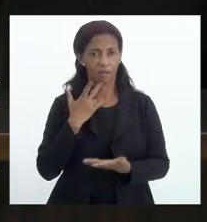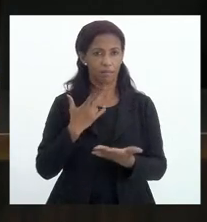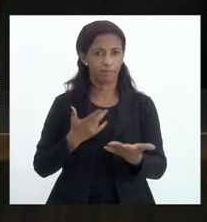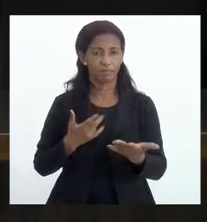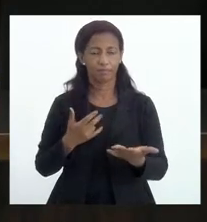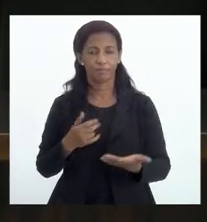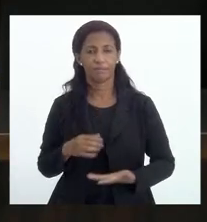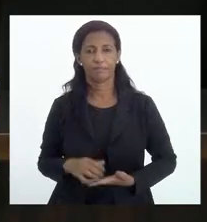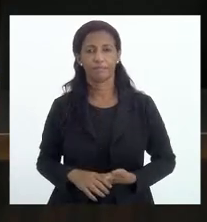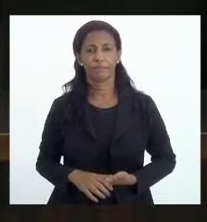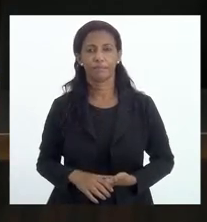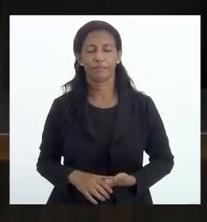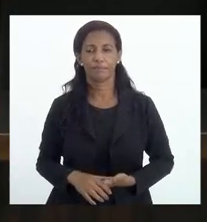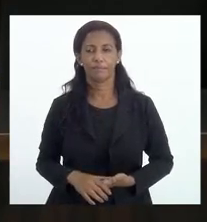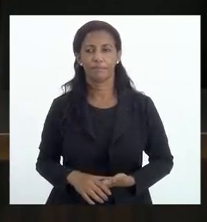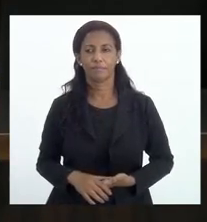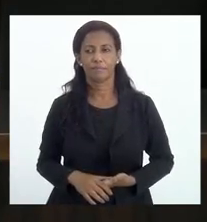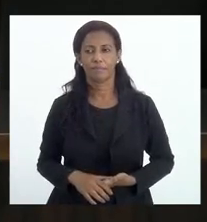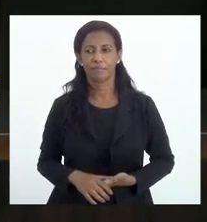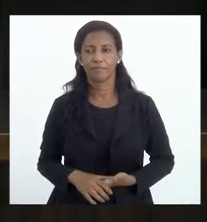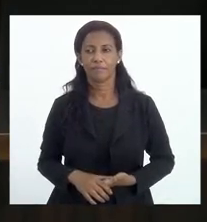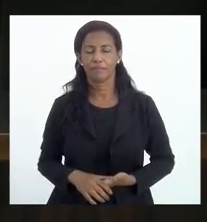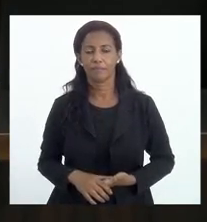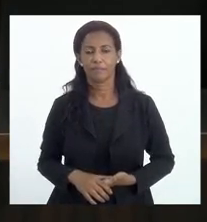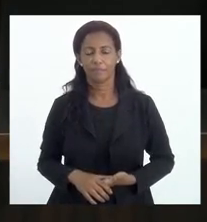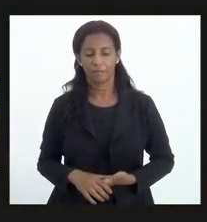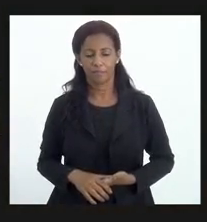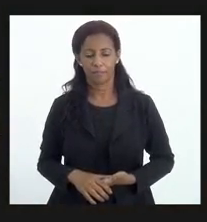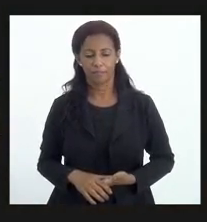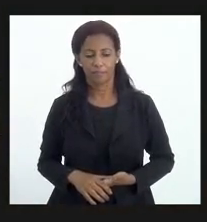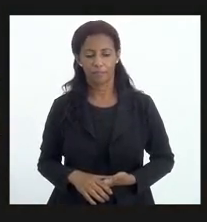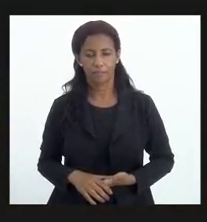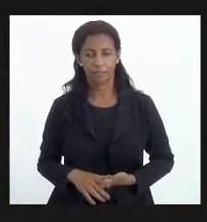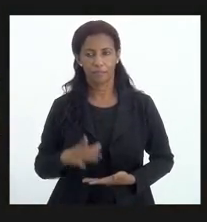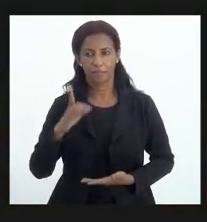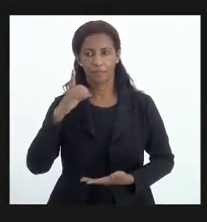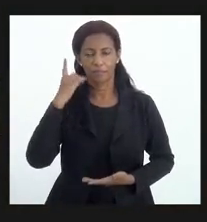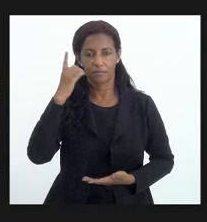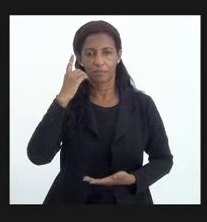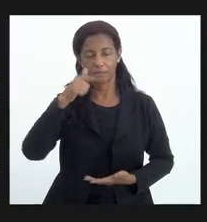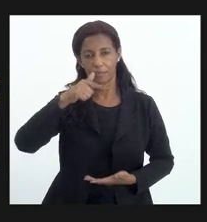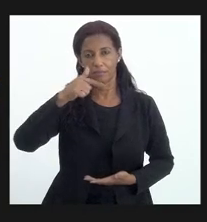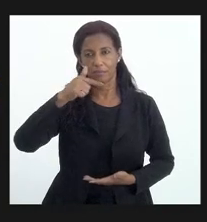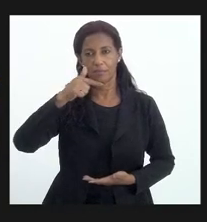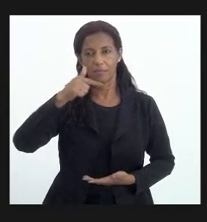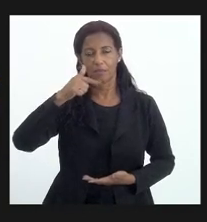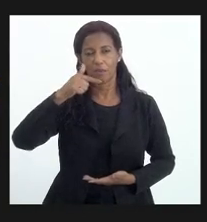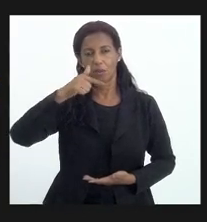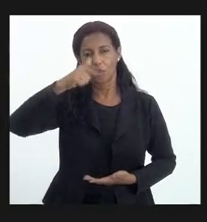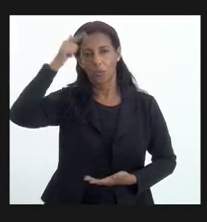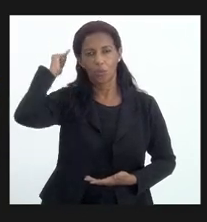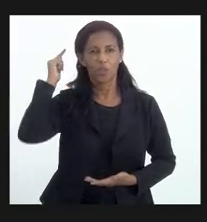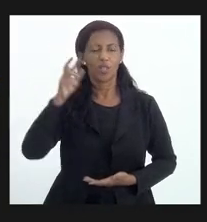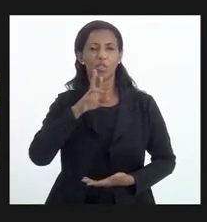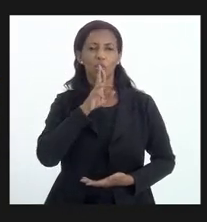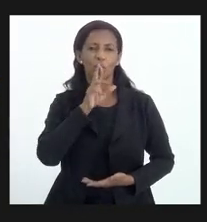favor. Deputado Luiz Paulo, presidente dos trabalhos, deputado Rodrigo Amorim, que